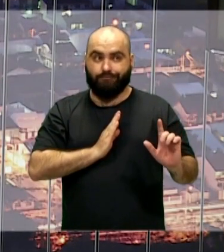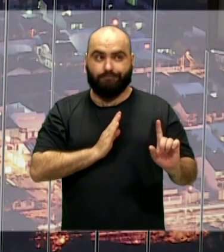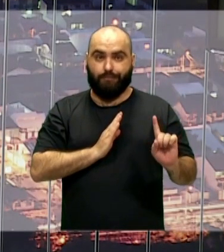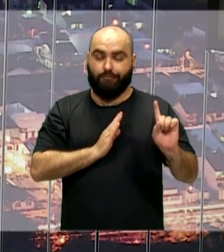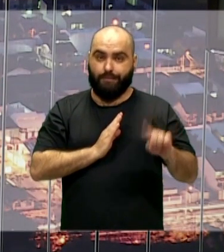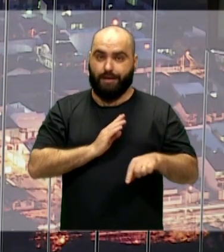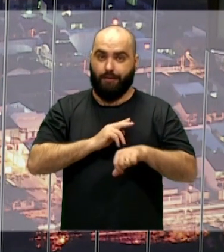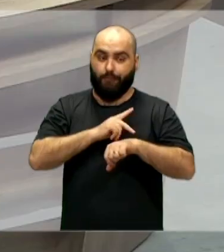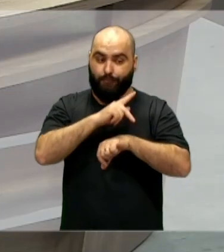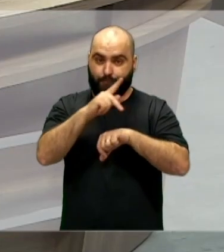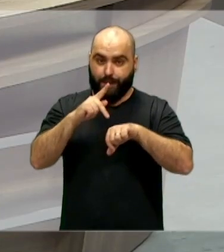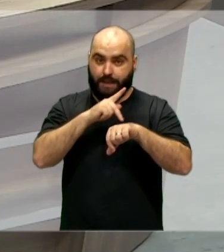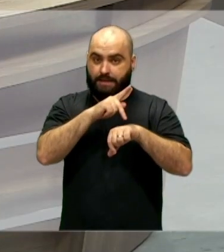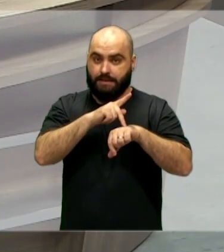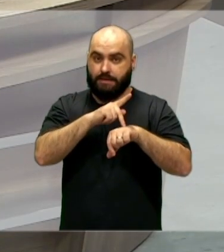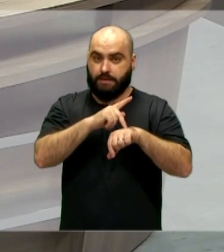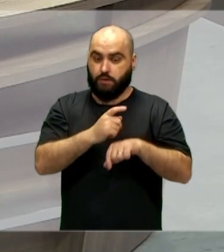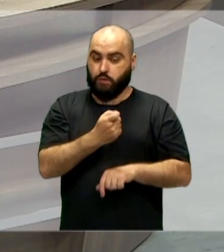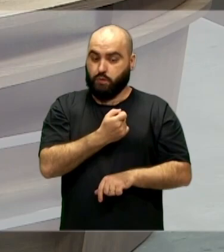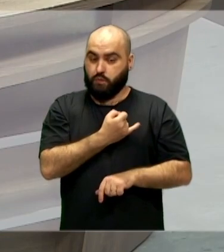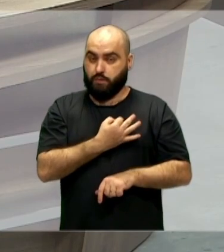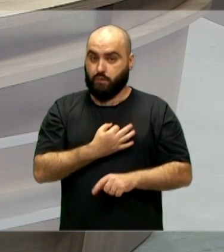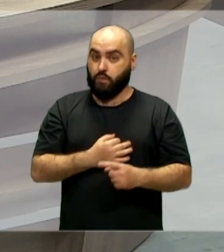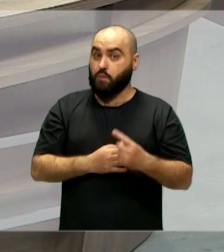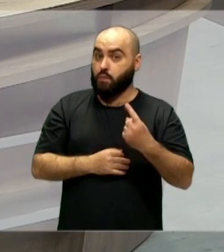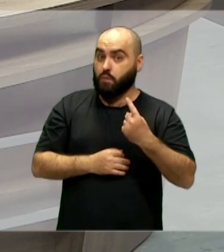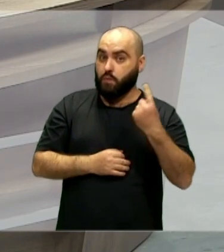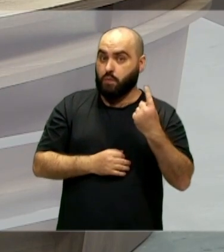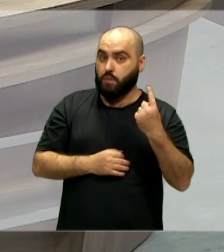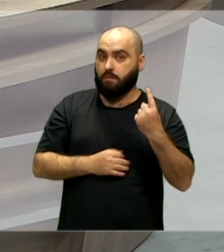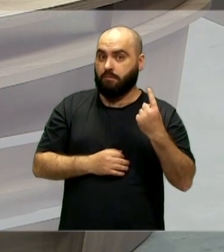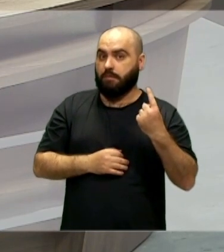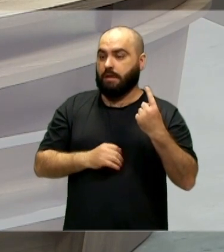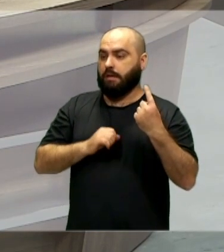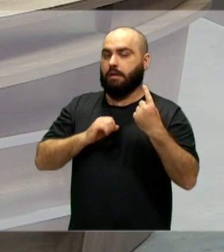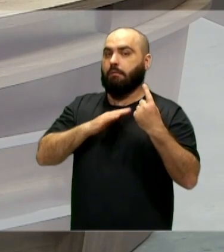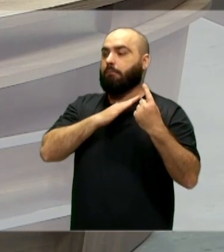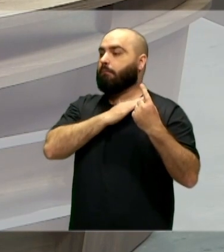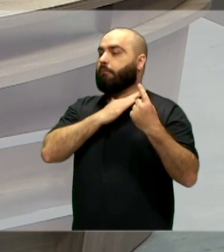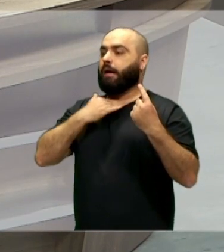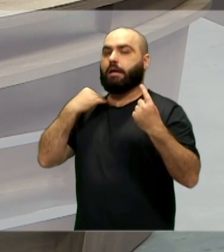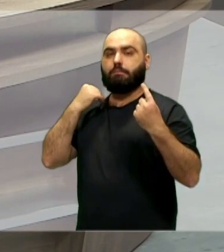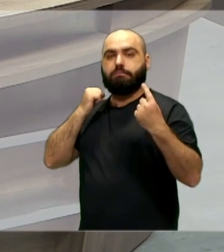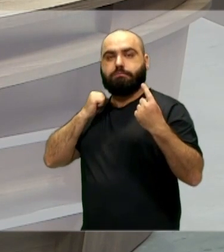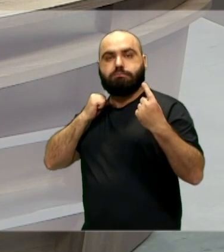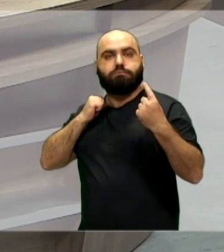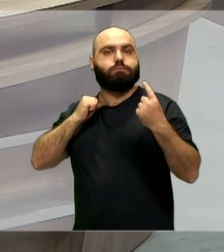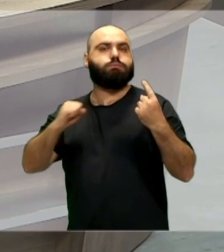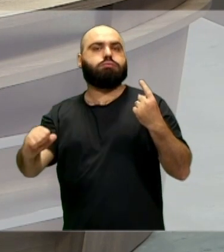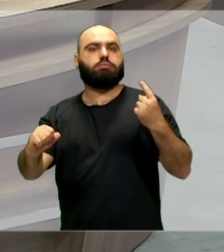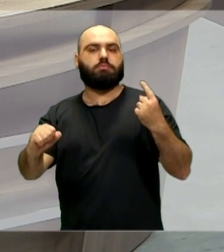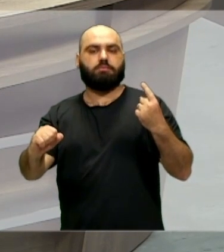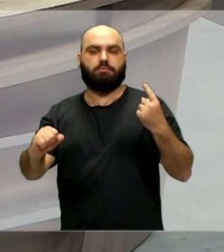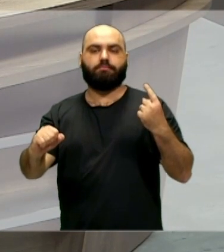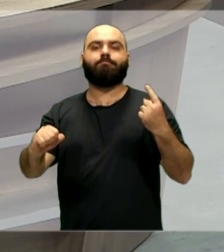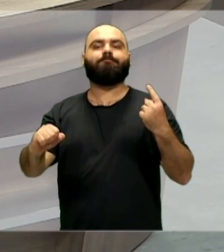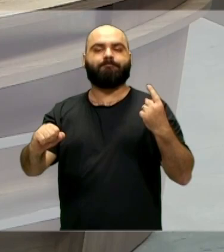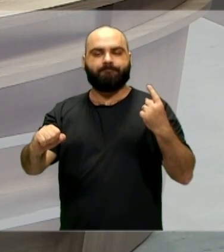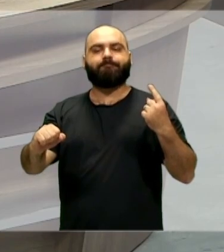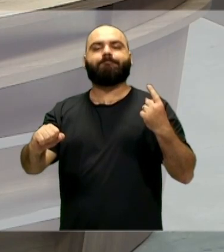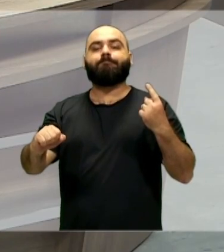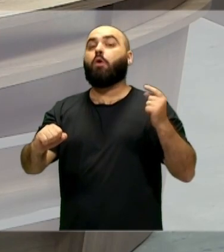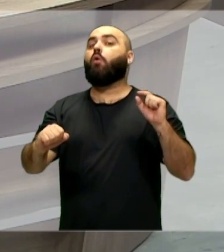o país que mais tem casos de assassinatos, na sua grande